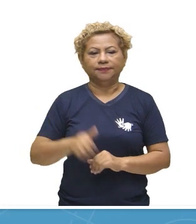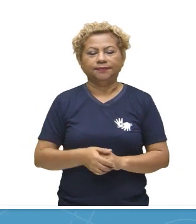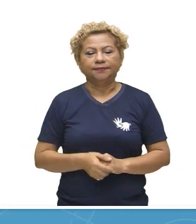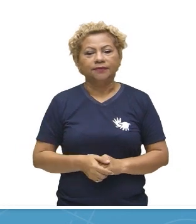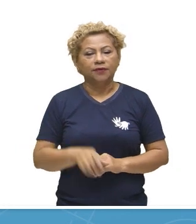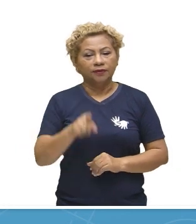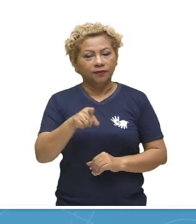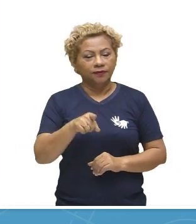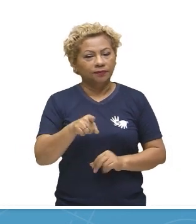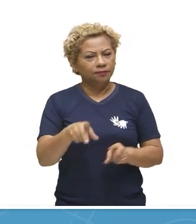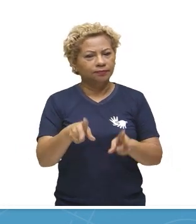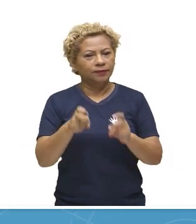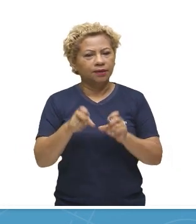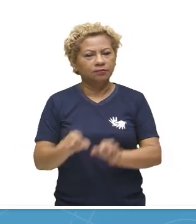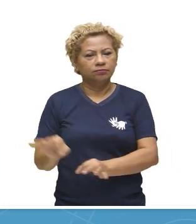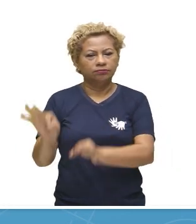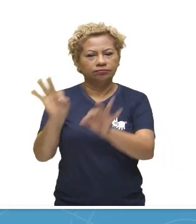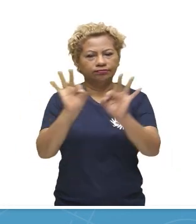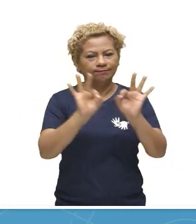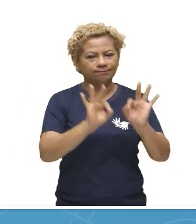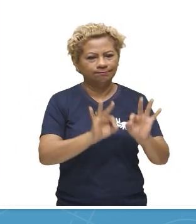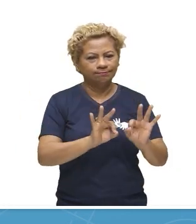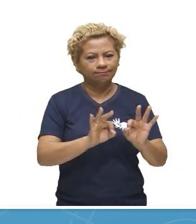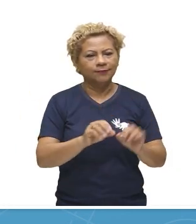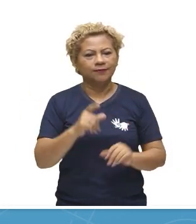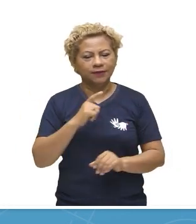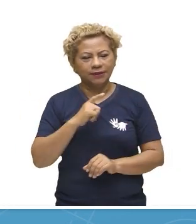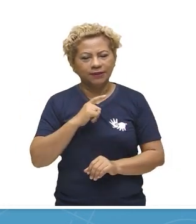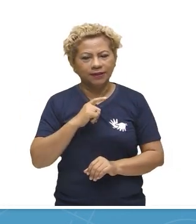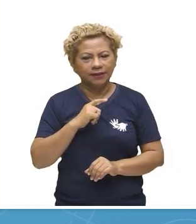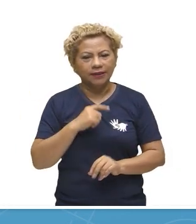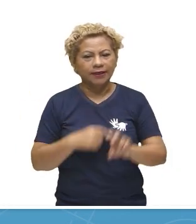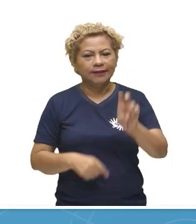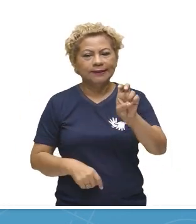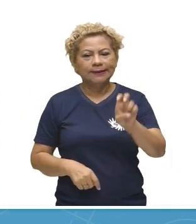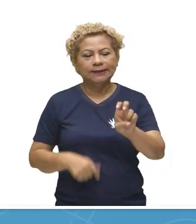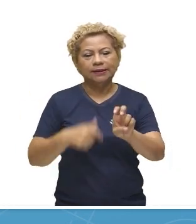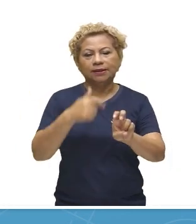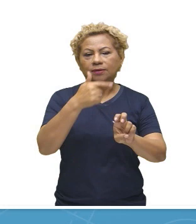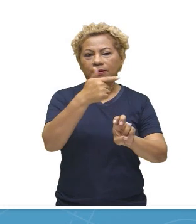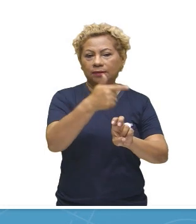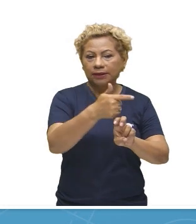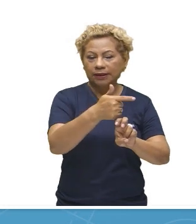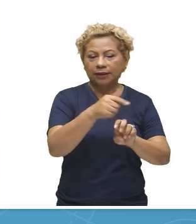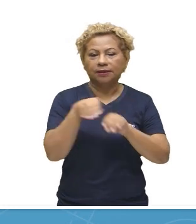a operação de potenciação aqui, ó. 5 ao quadrado.